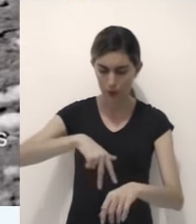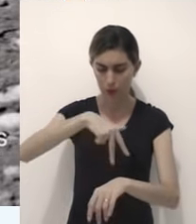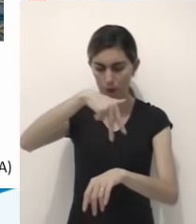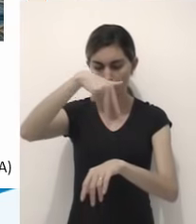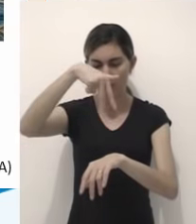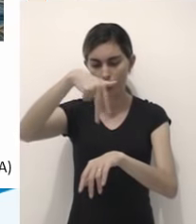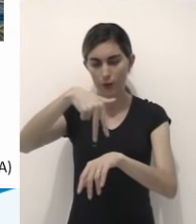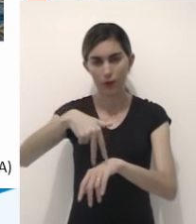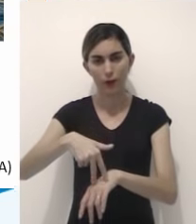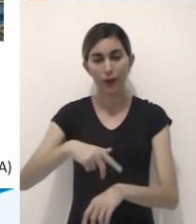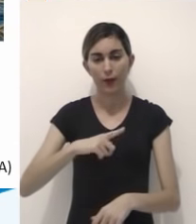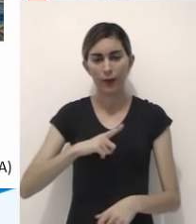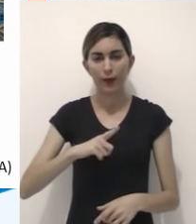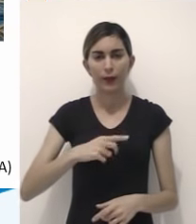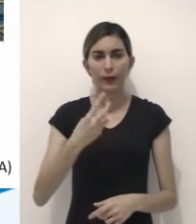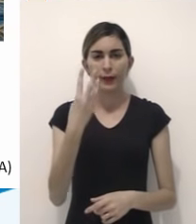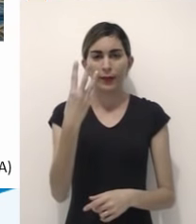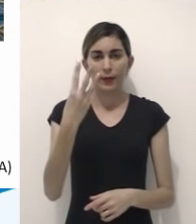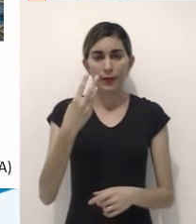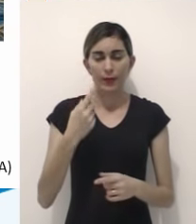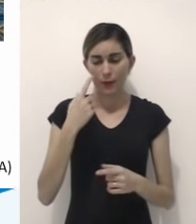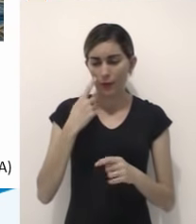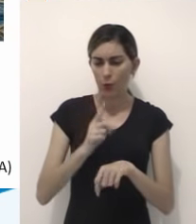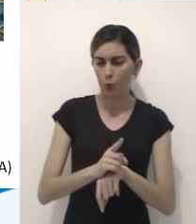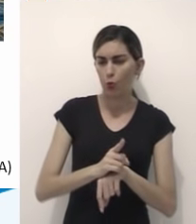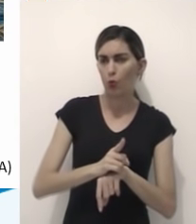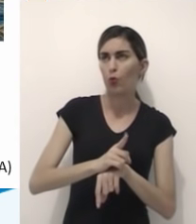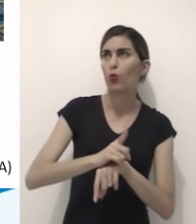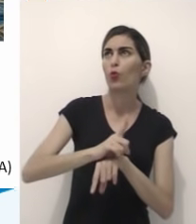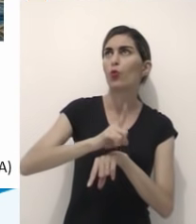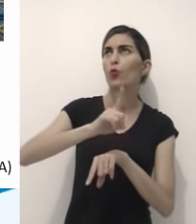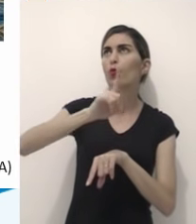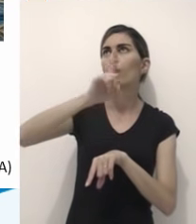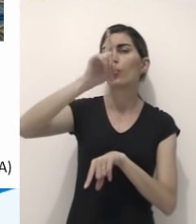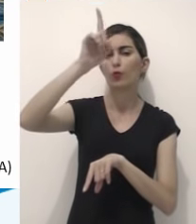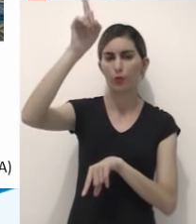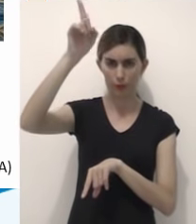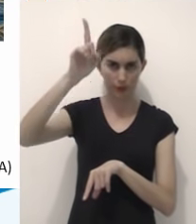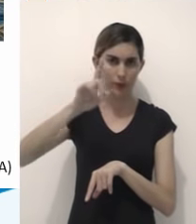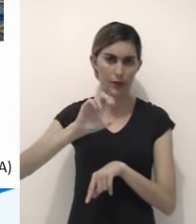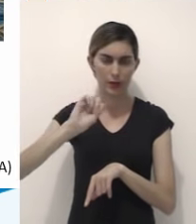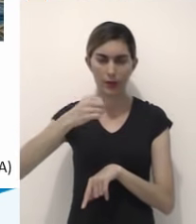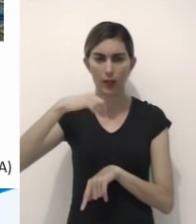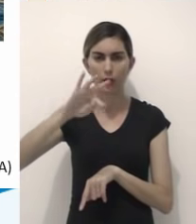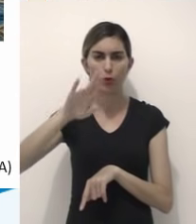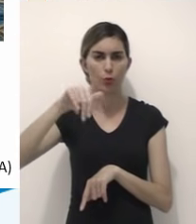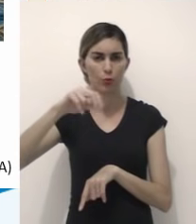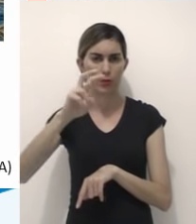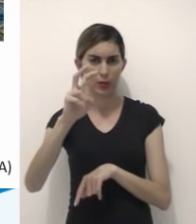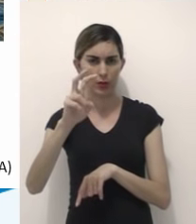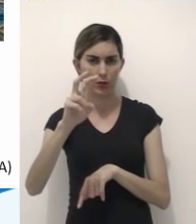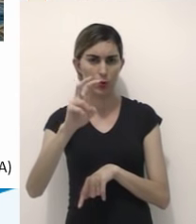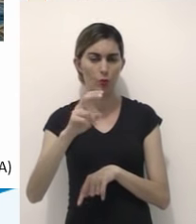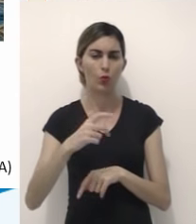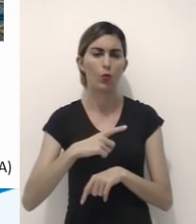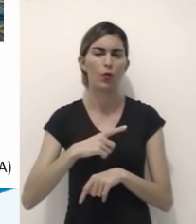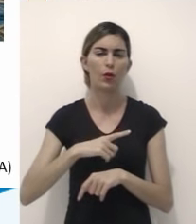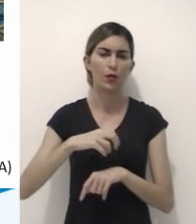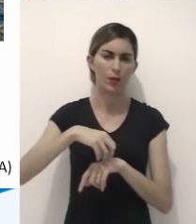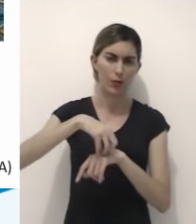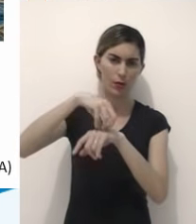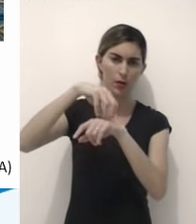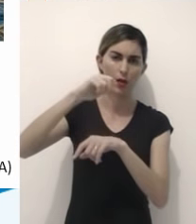na Lua. Nós temos aí 3 imagens. A imagem do lançamento do foguete Saturno V, carregado